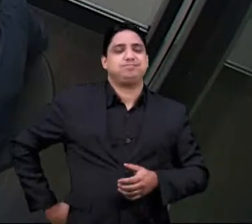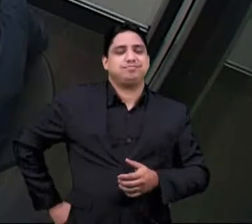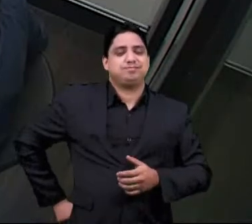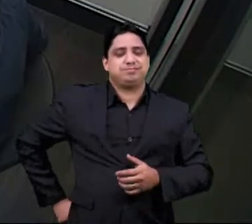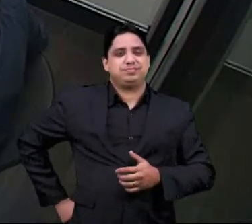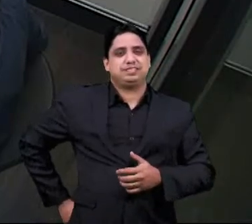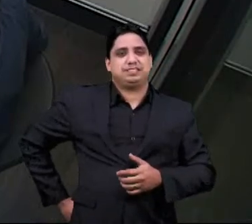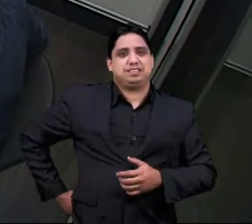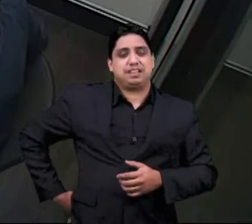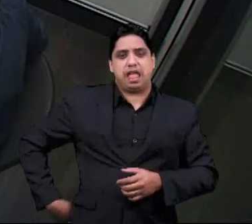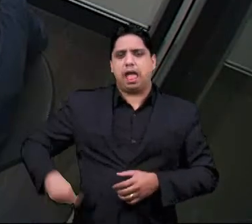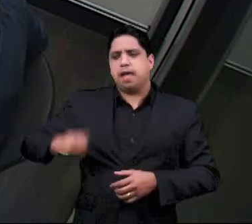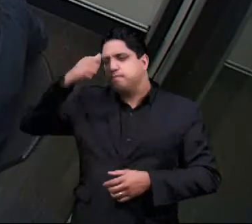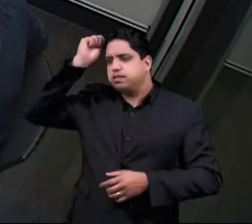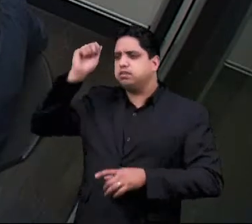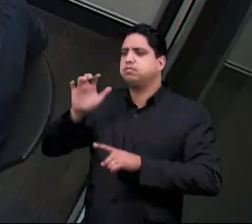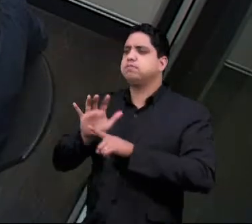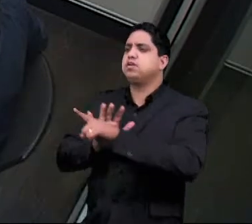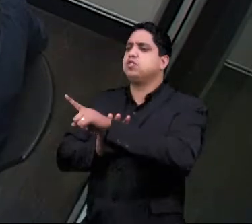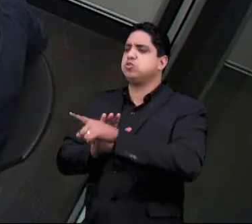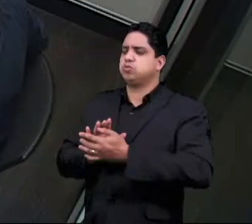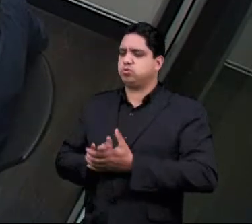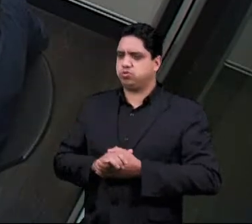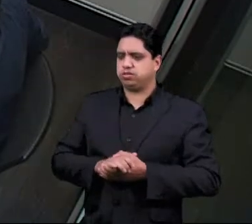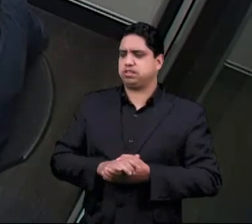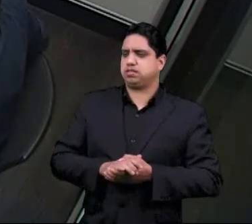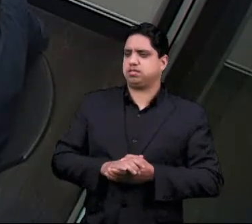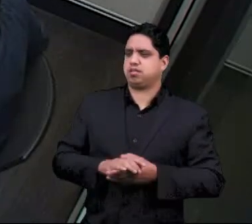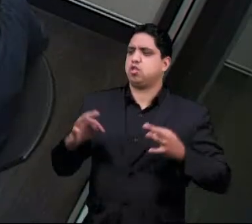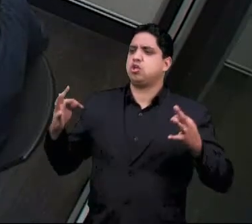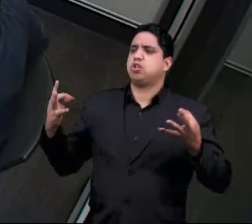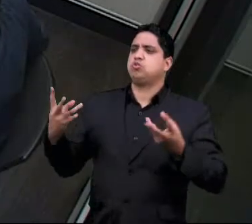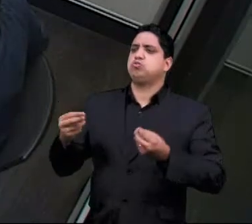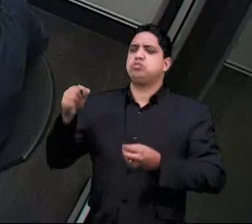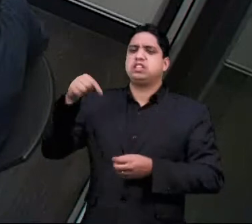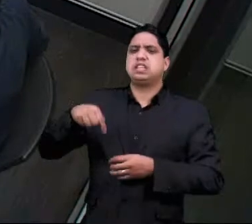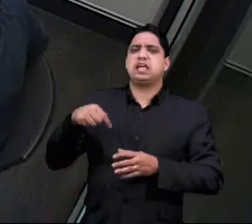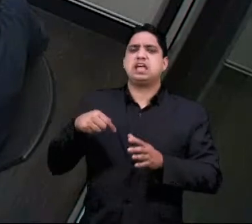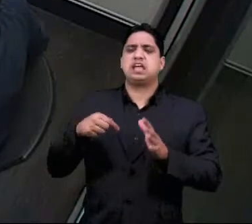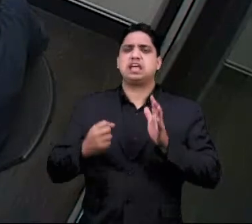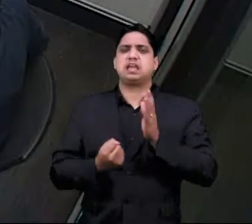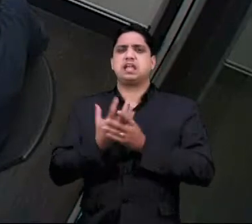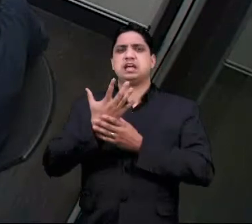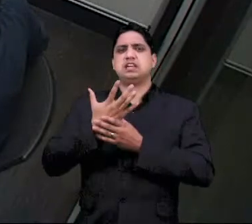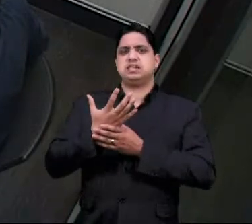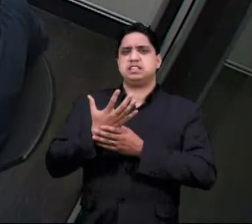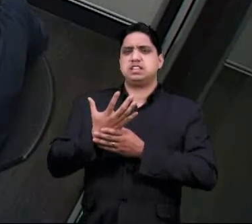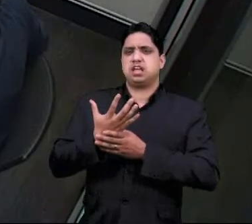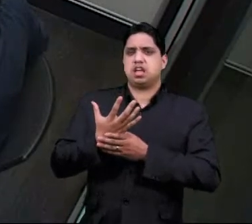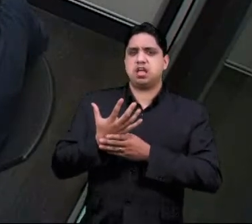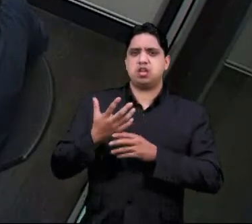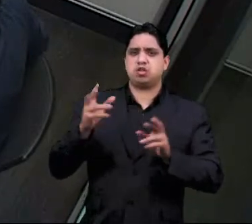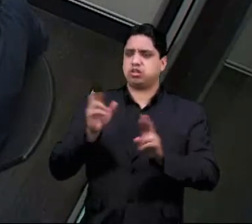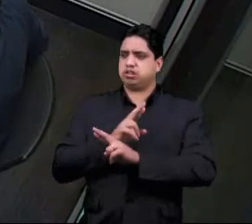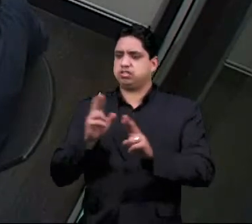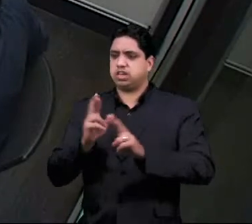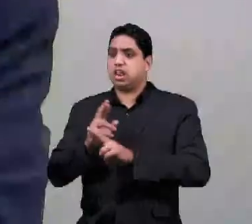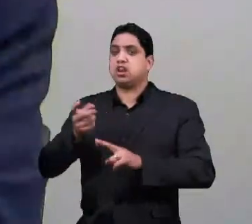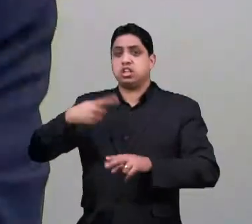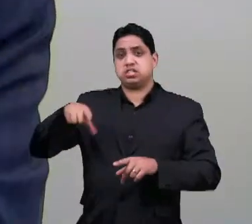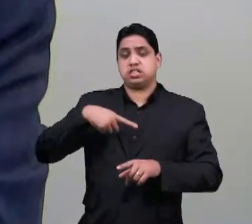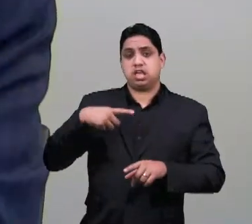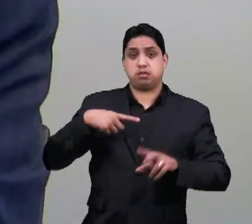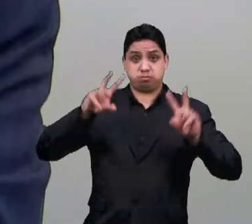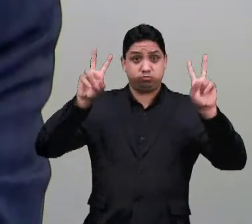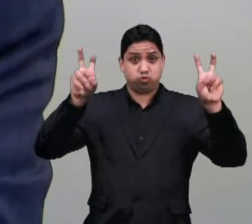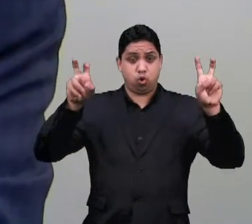vinculado ou associado ou dentro do contexto doutrinário, nós temos também o Conversas Bíblicas. Aliás, nós estamos no ar com a